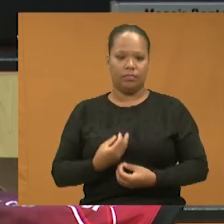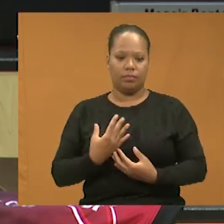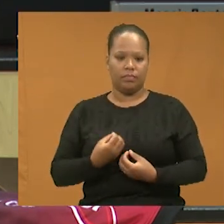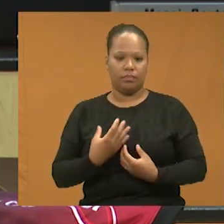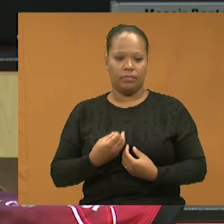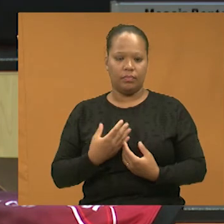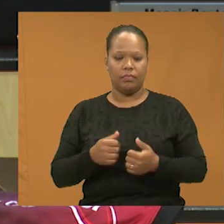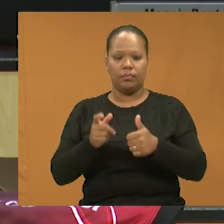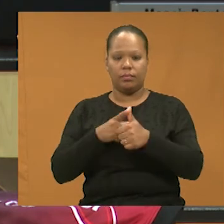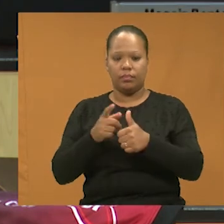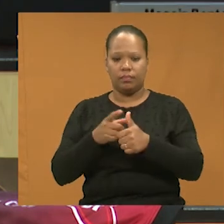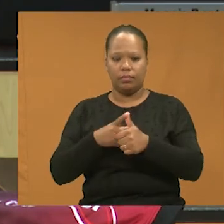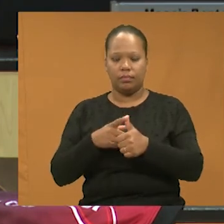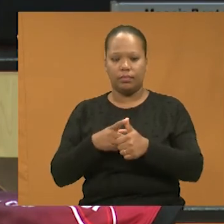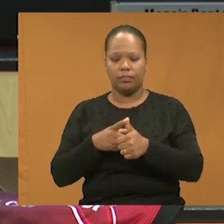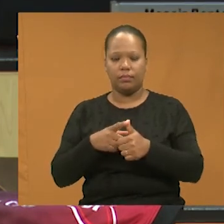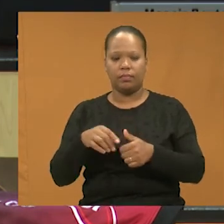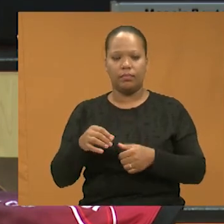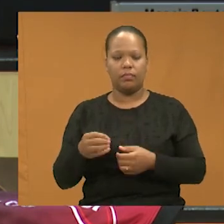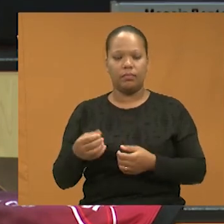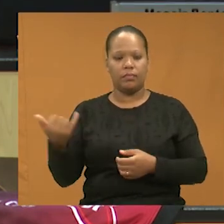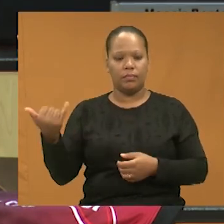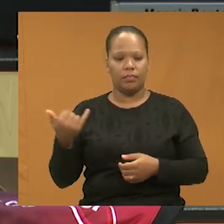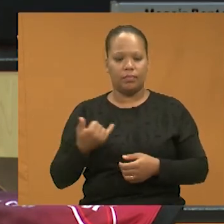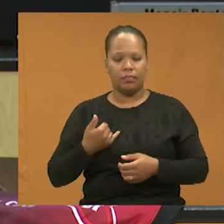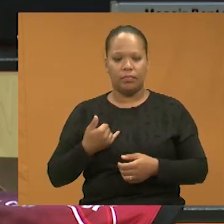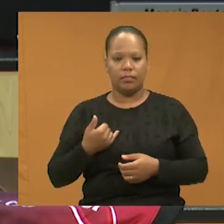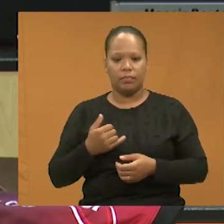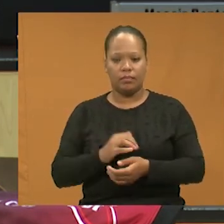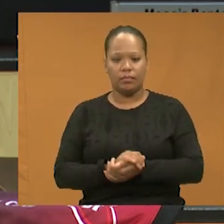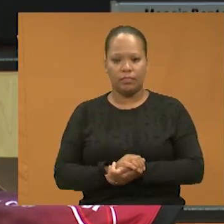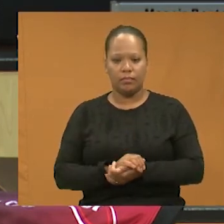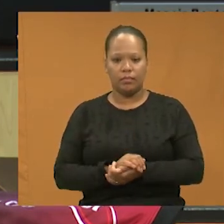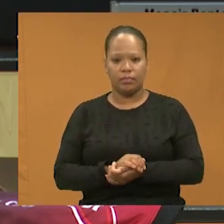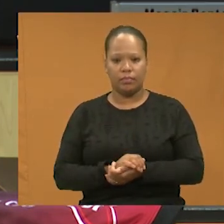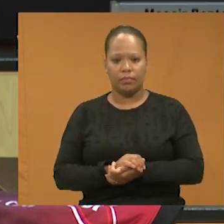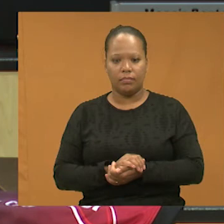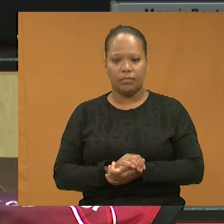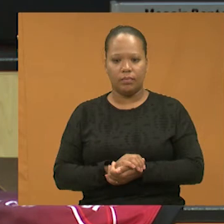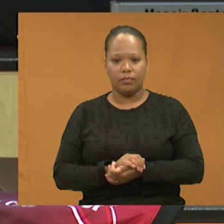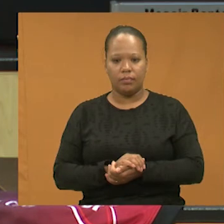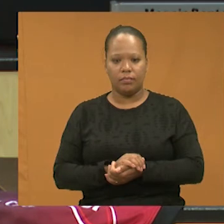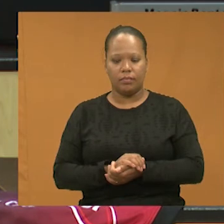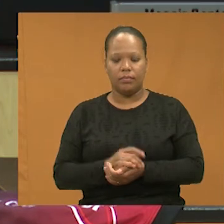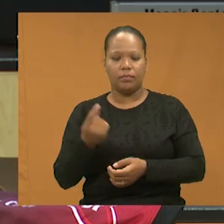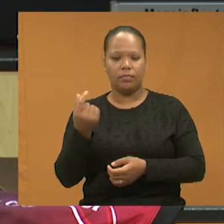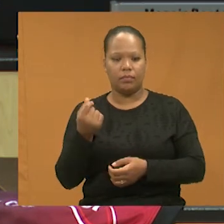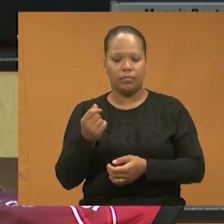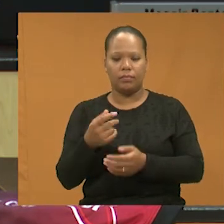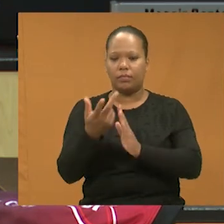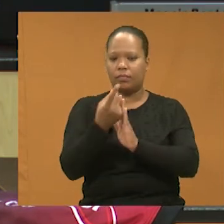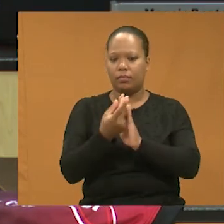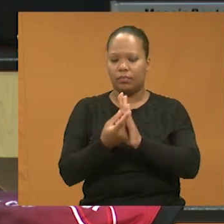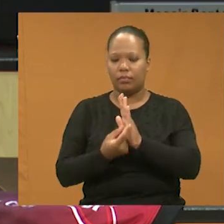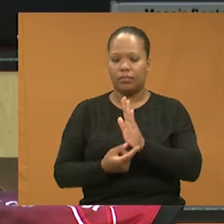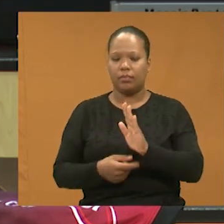informações. Primeiro, informar sobre a possibilidade de reedição de anistia parcial de débito tributário nos moldes